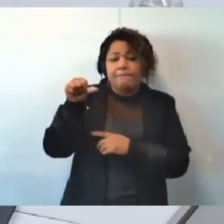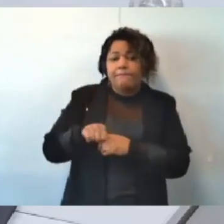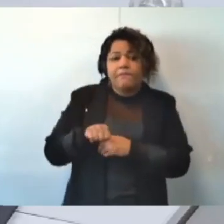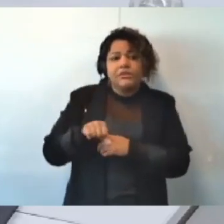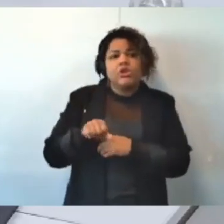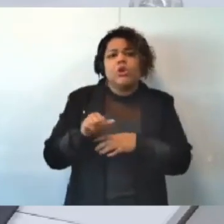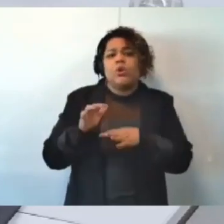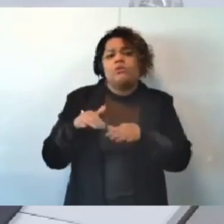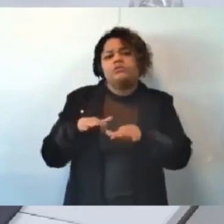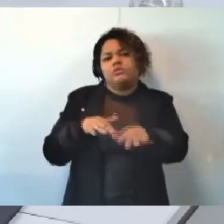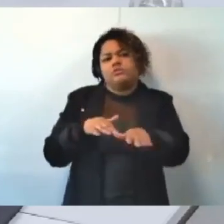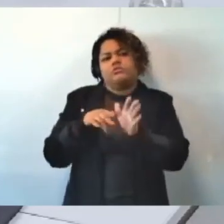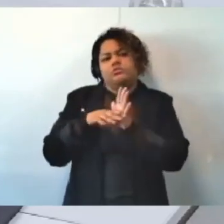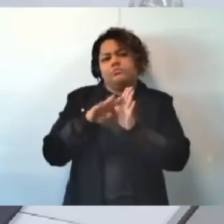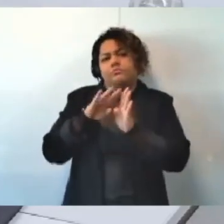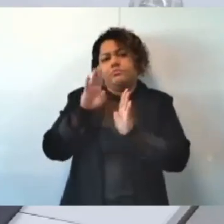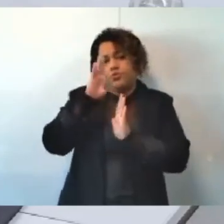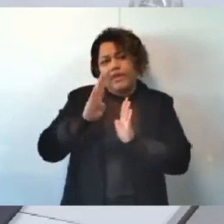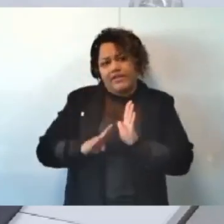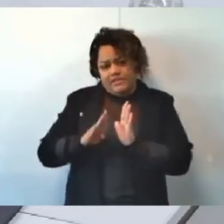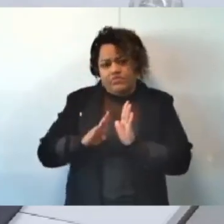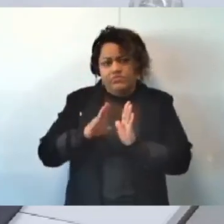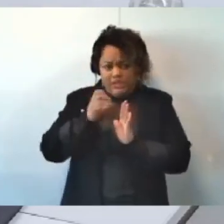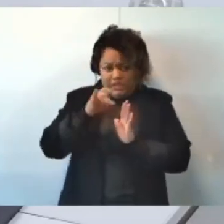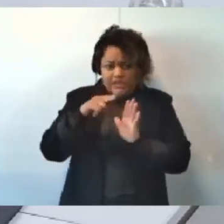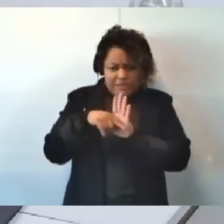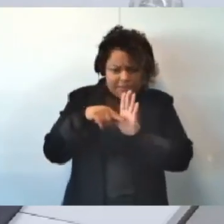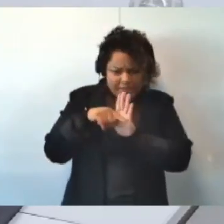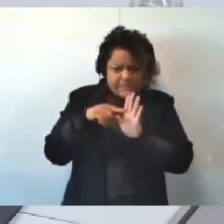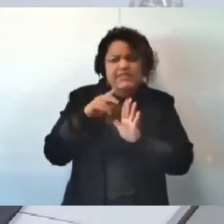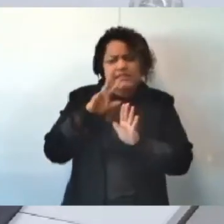vocês pesquisarem, vocês vão ver isso. Ok? Obrigado.